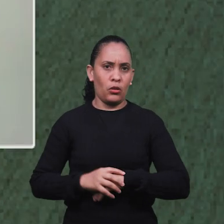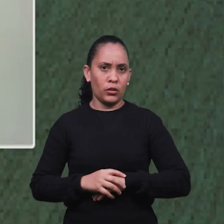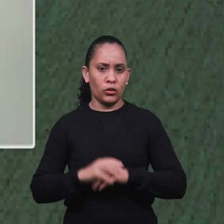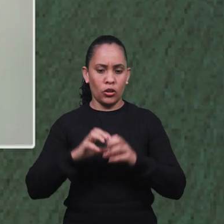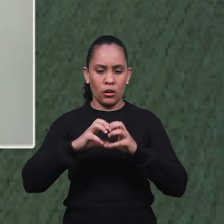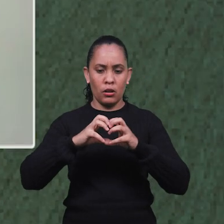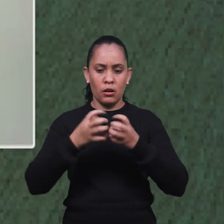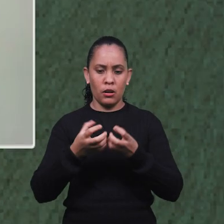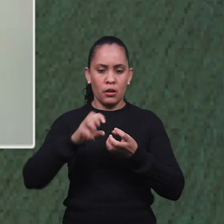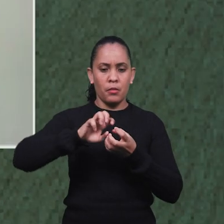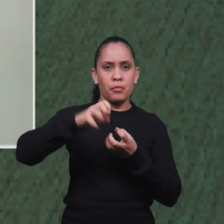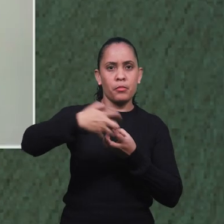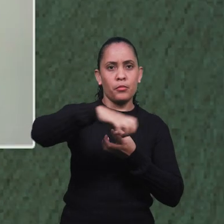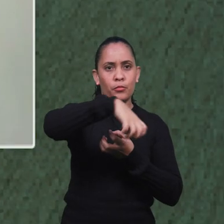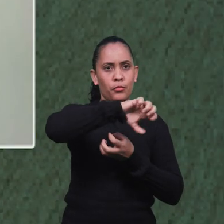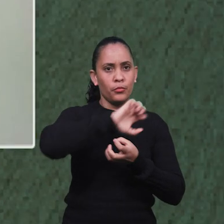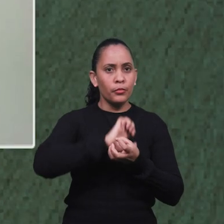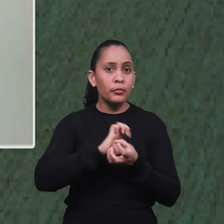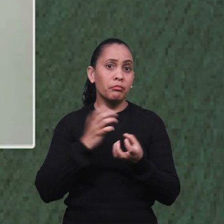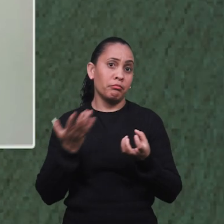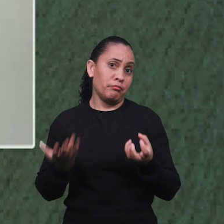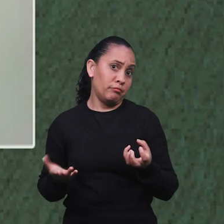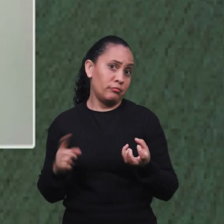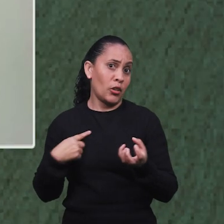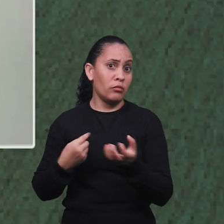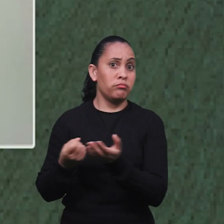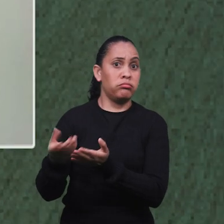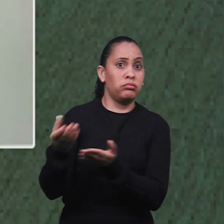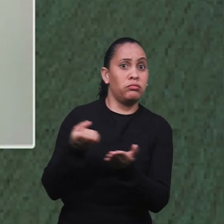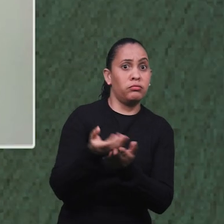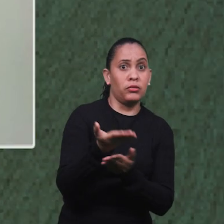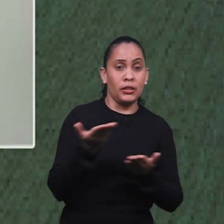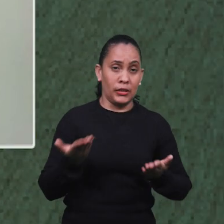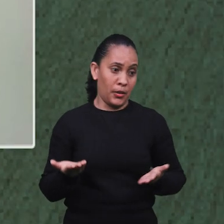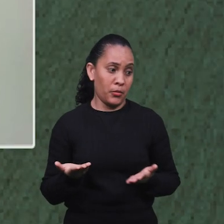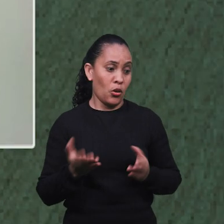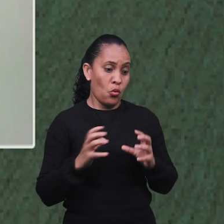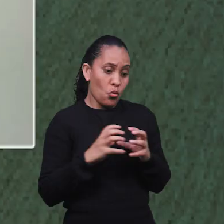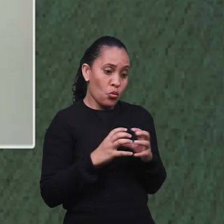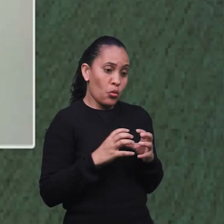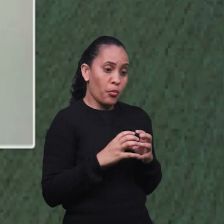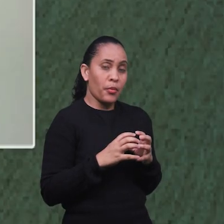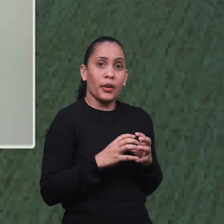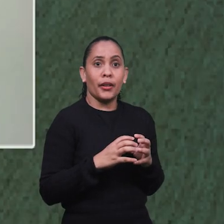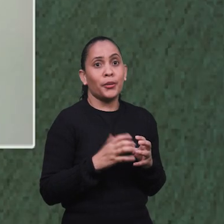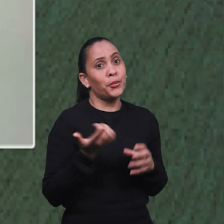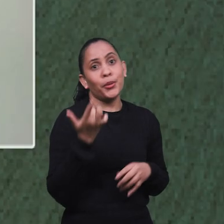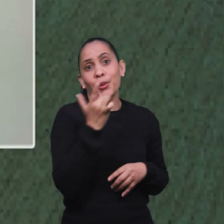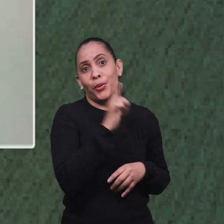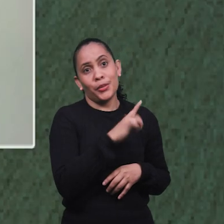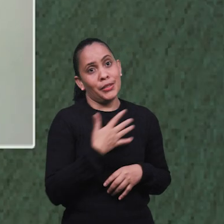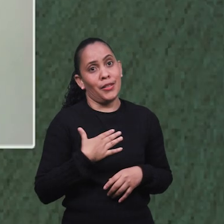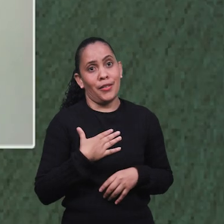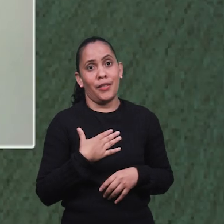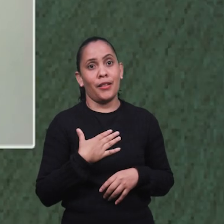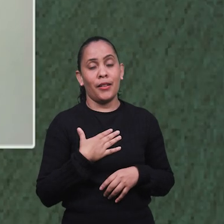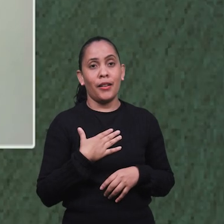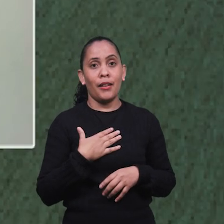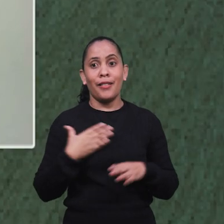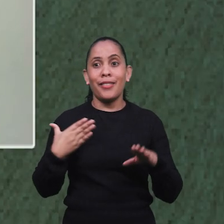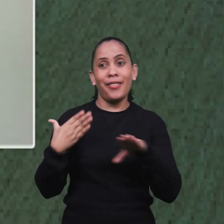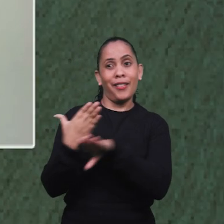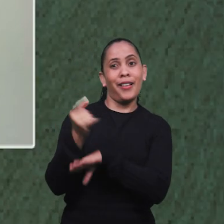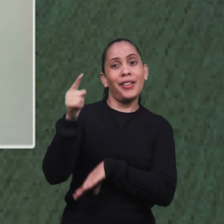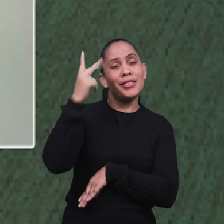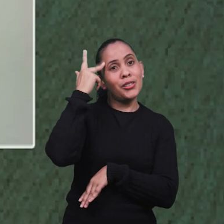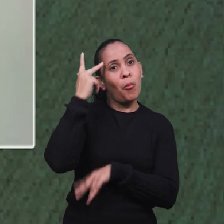de mexerica, um exemplo, né? E vamos supor, o agricultor individual ele não teria essa capacidade de chegar nesse